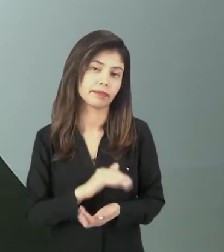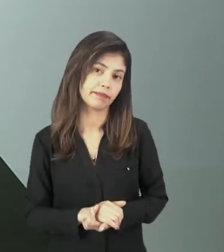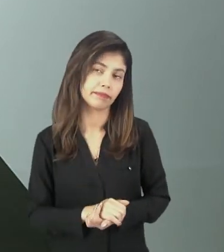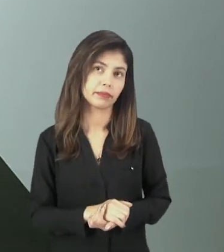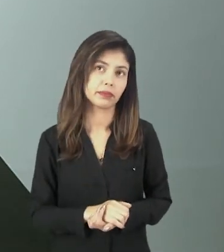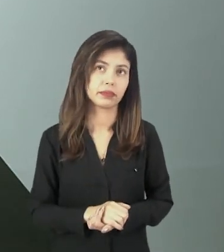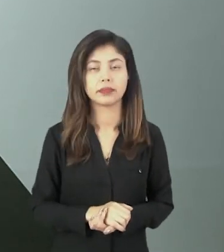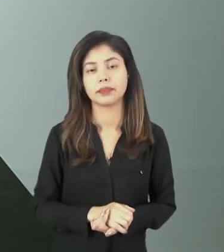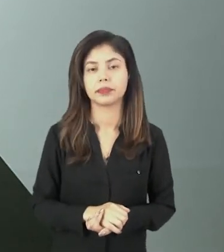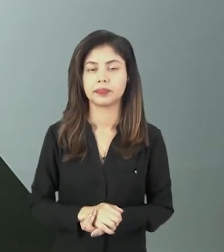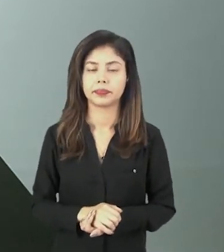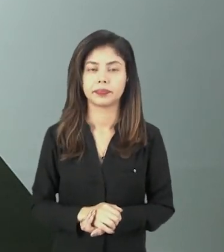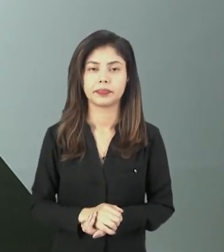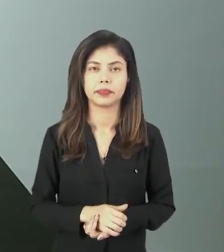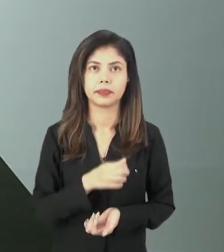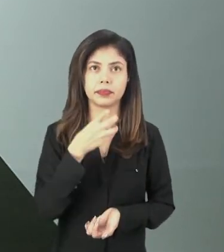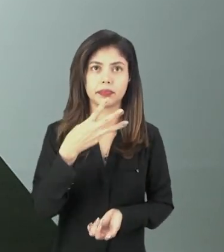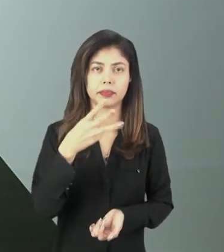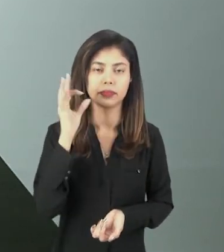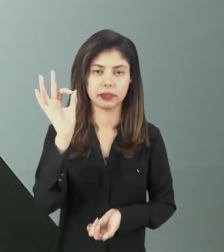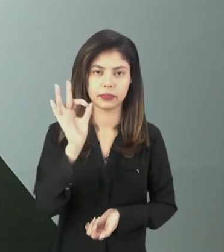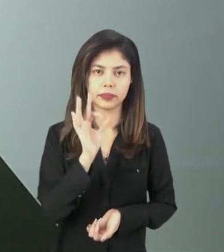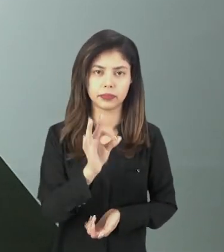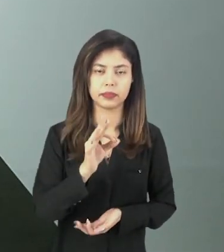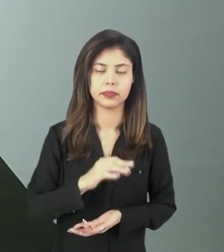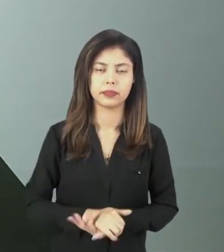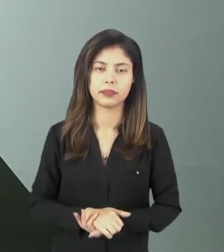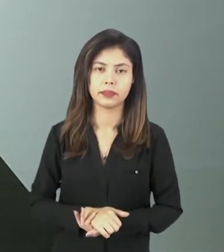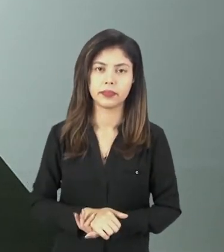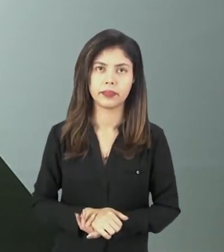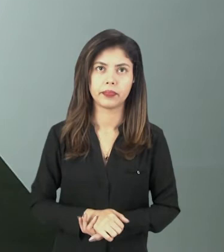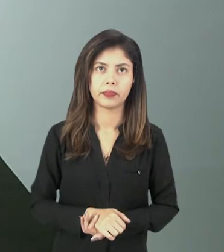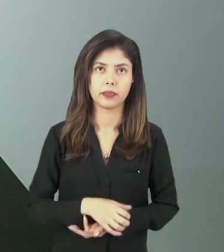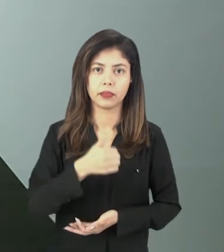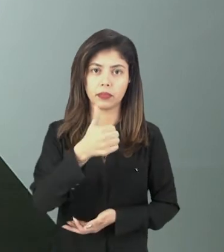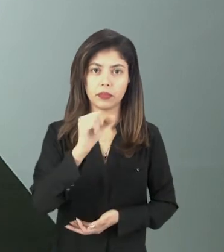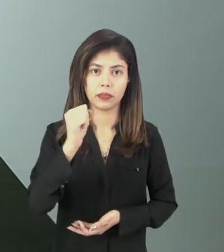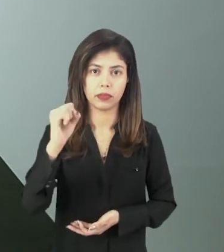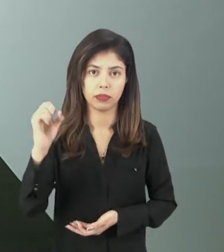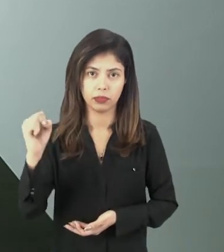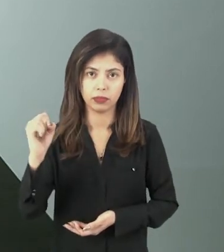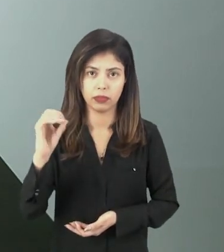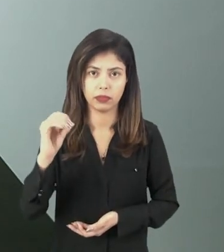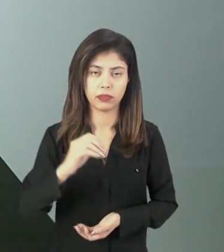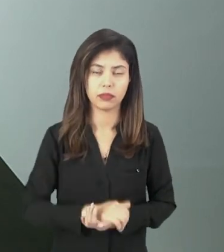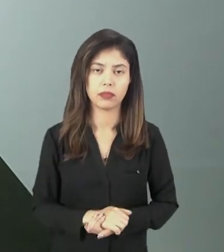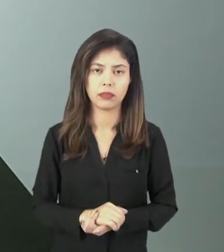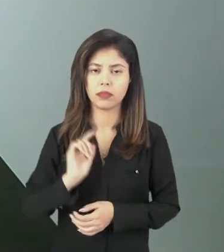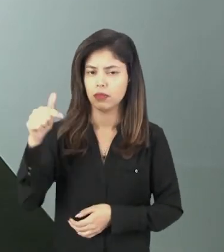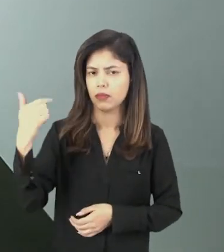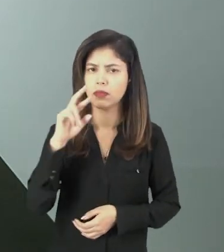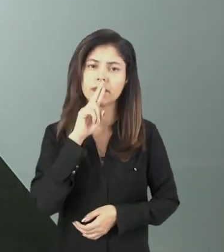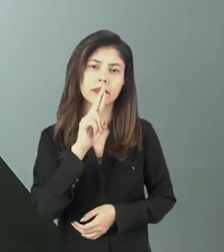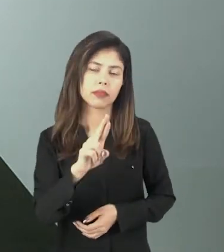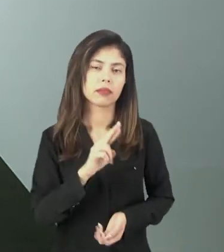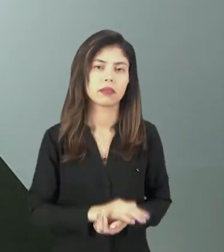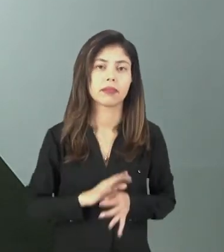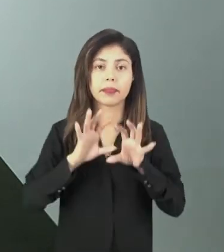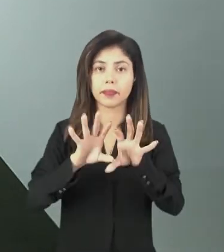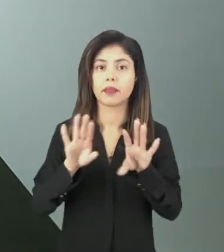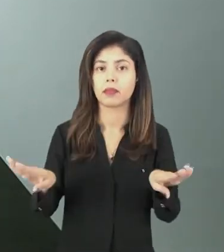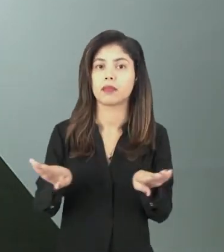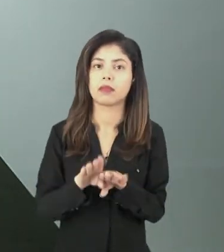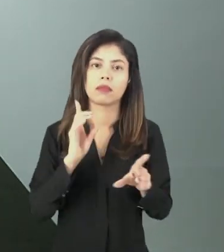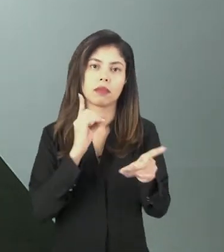20 agora eu vou fazer três por cento de 800 é uma outra forma de calcular E